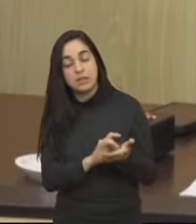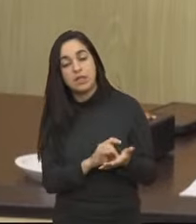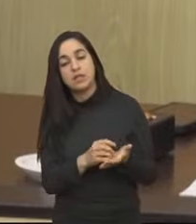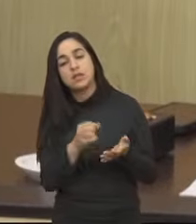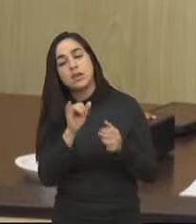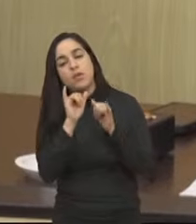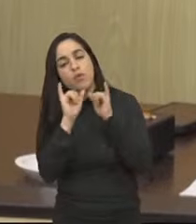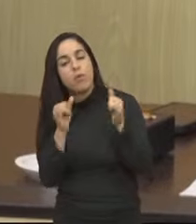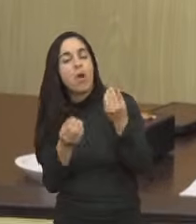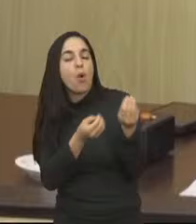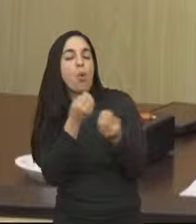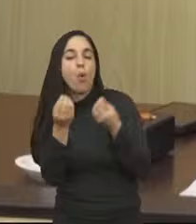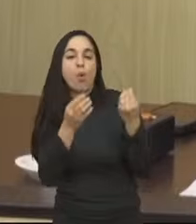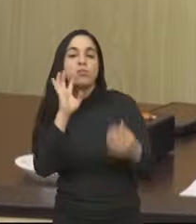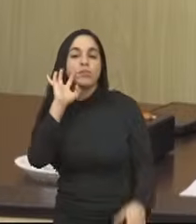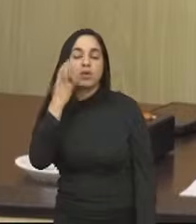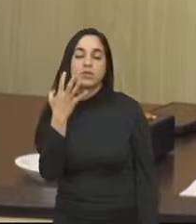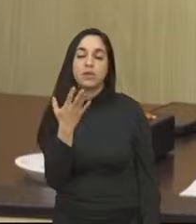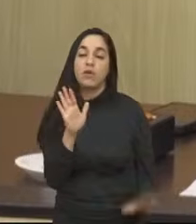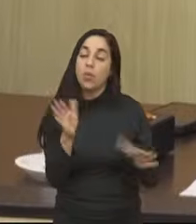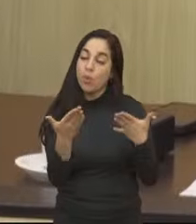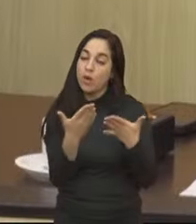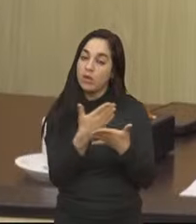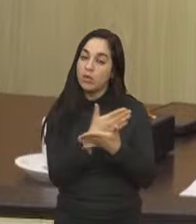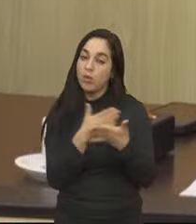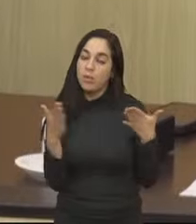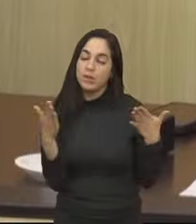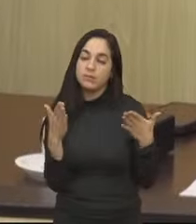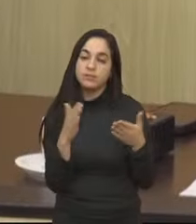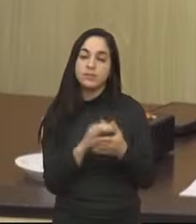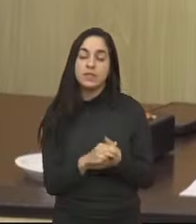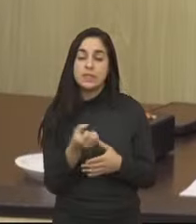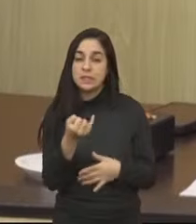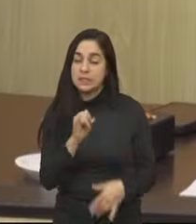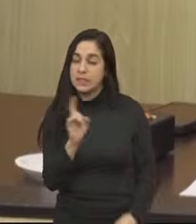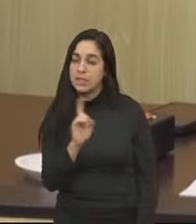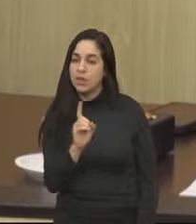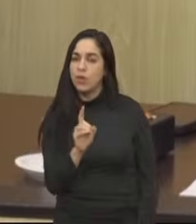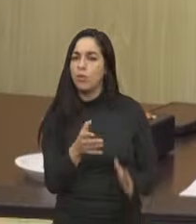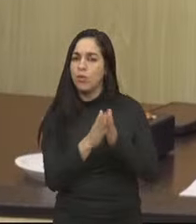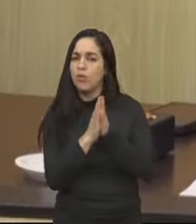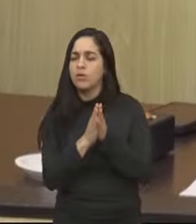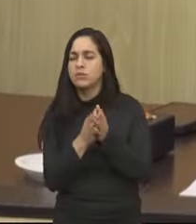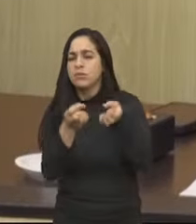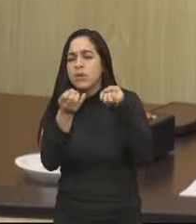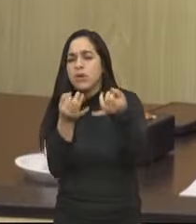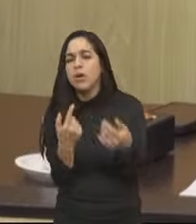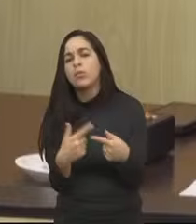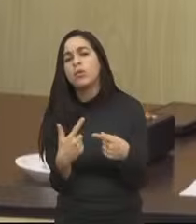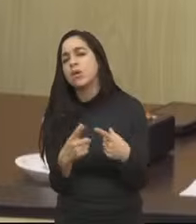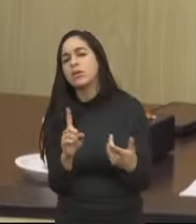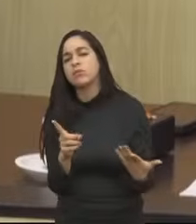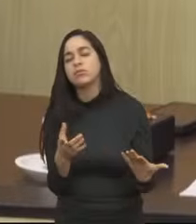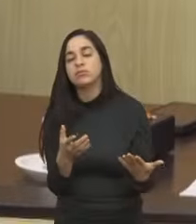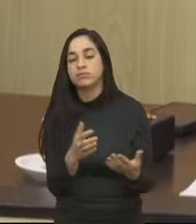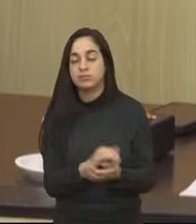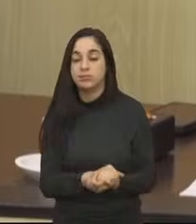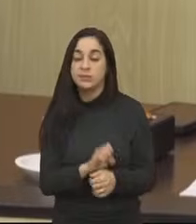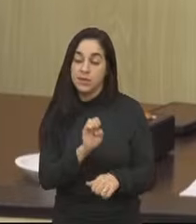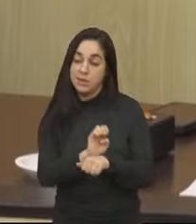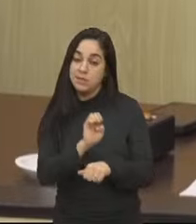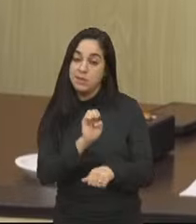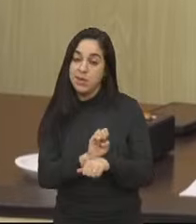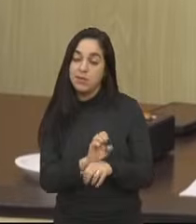que será feito e o prazo de início. 5.2, em caso negativo, favor justificar. Ao aguardo